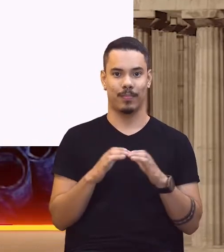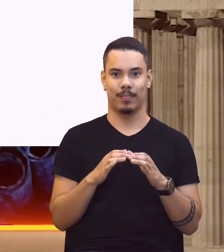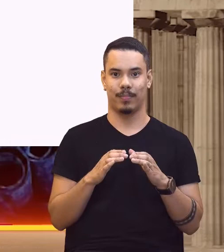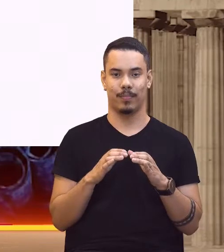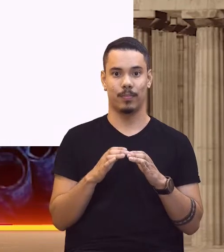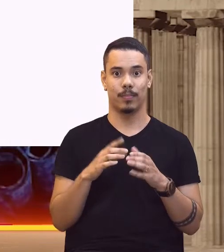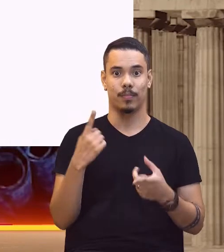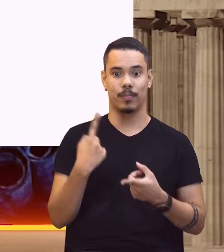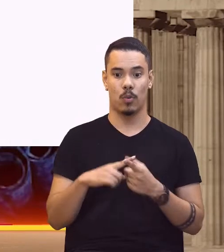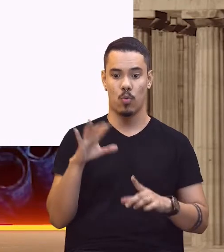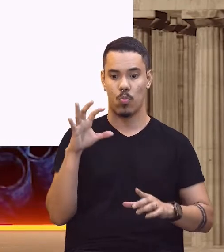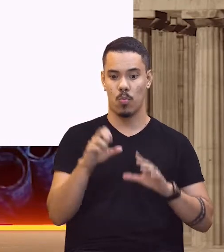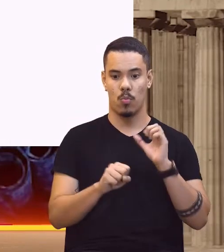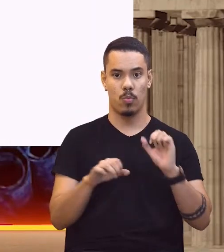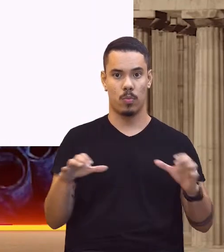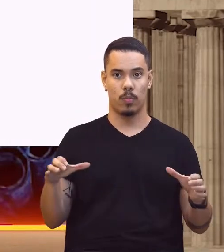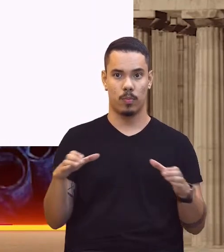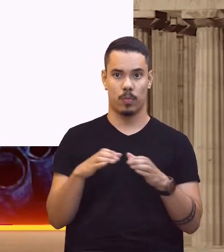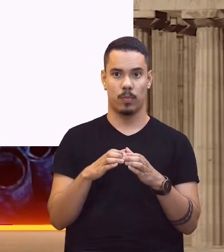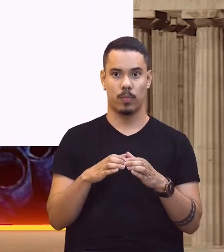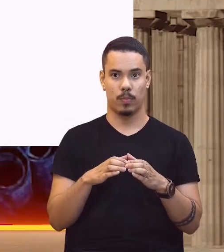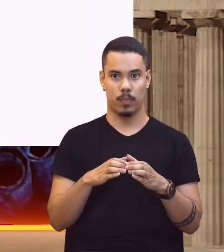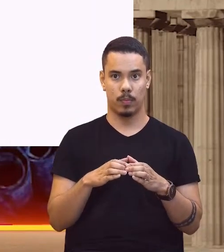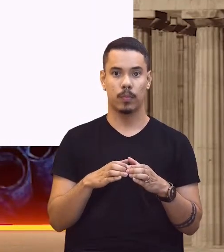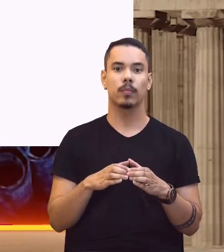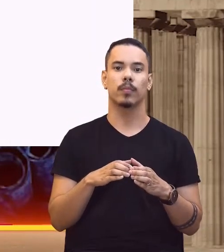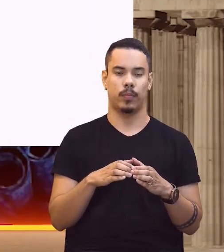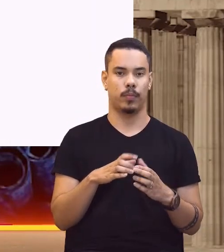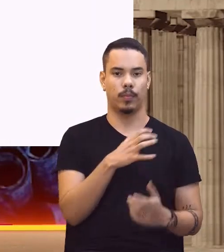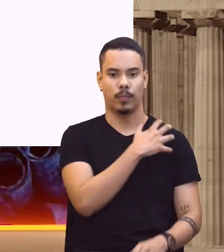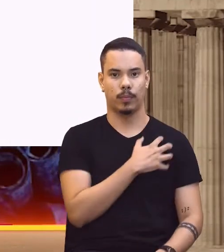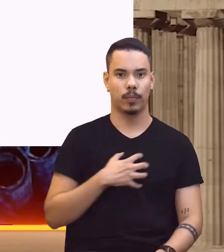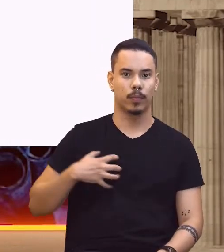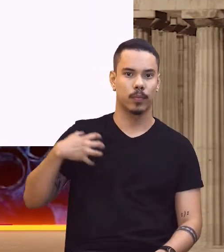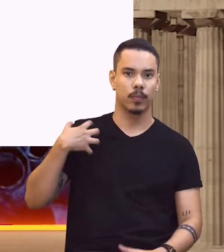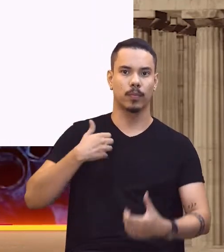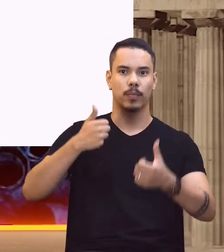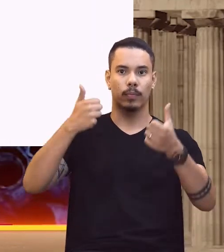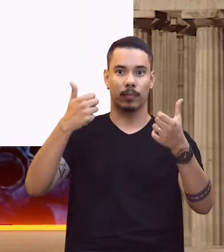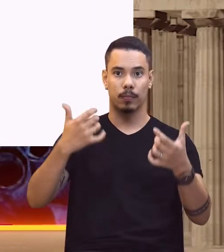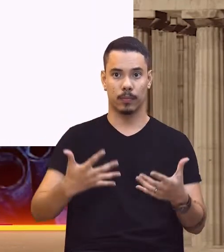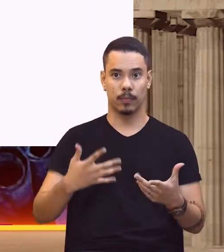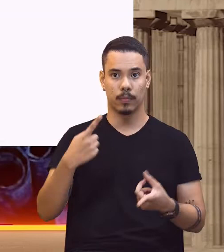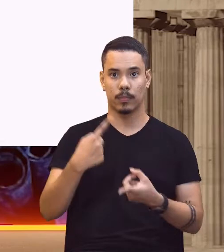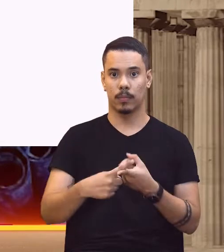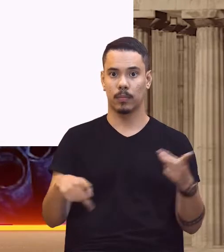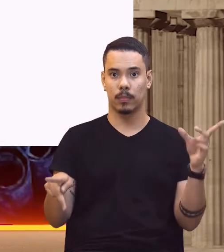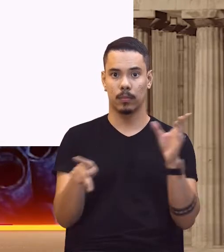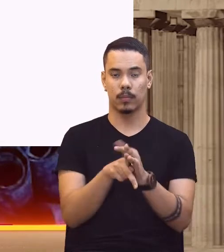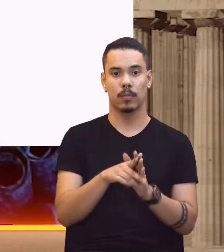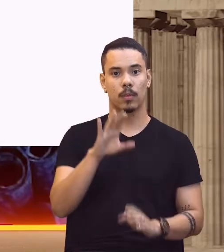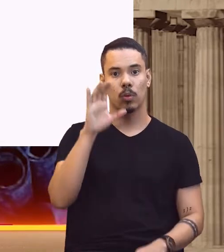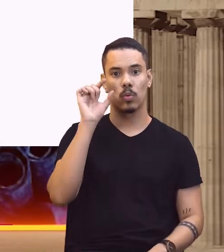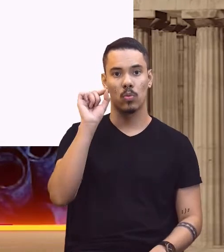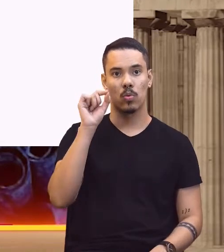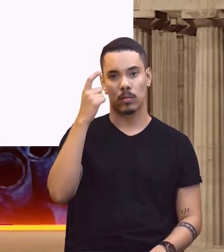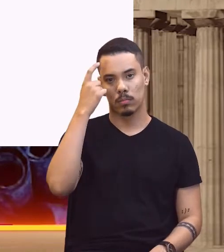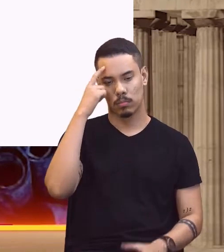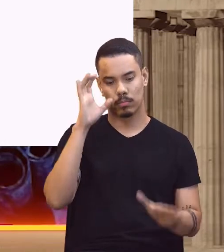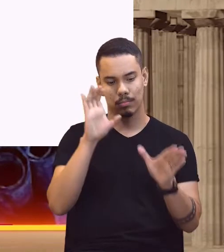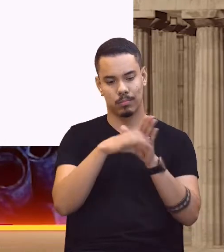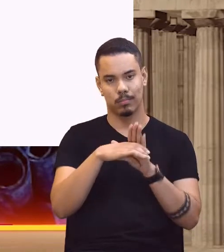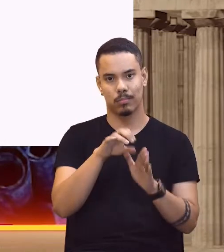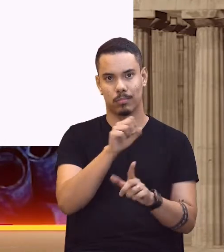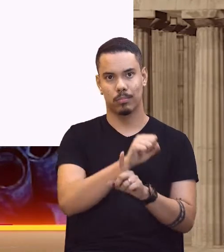busca coletiva. Aristóteles ele já partia desse princípio, quando ele trabalhava o conceito ali da